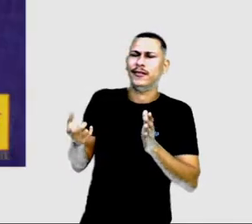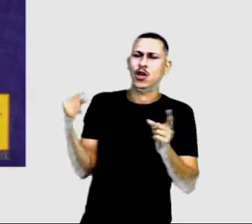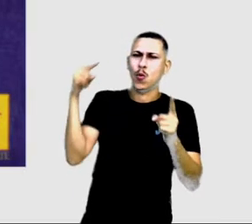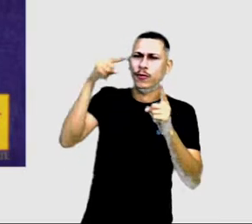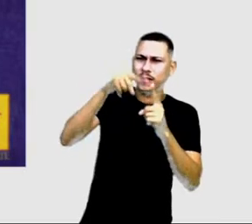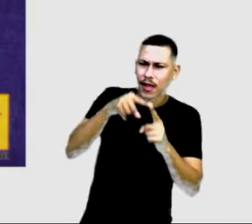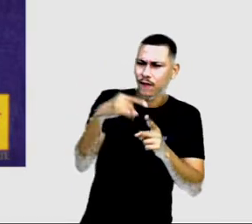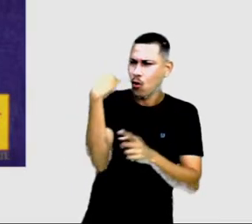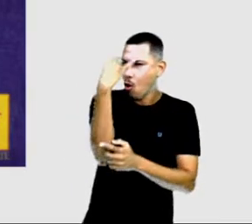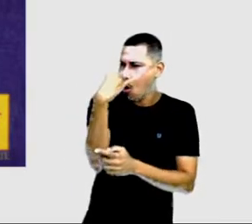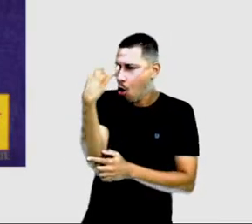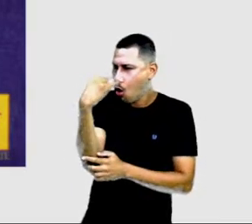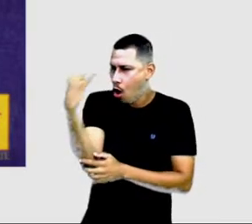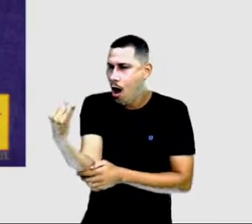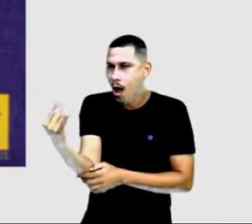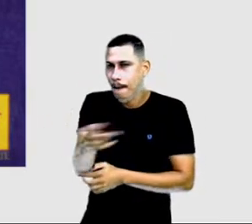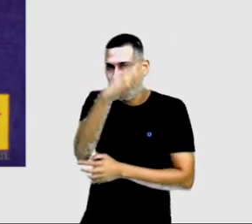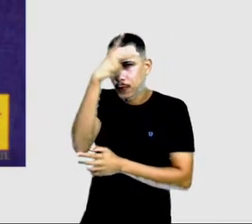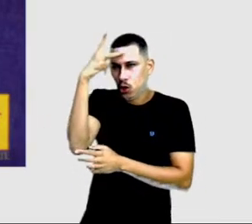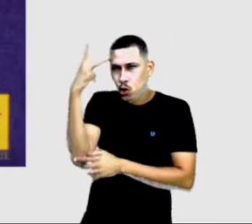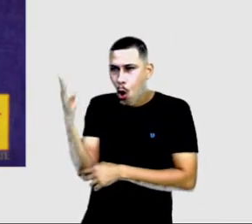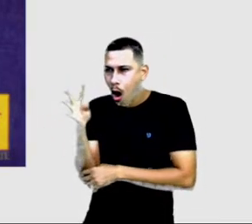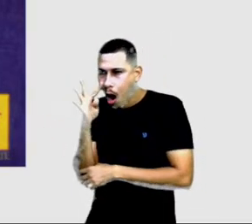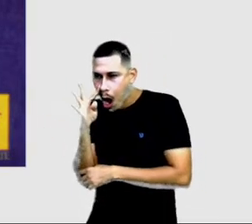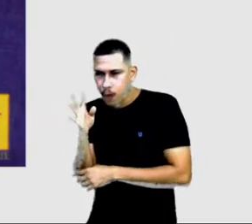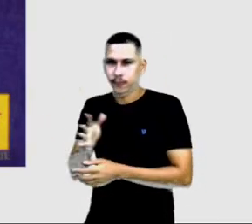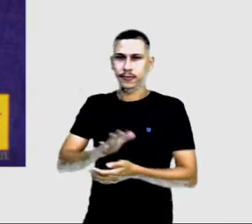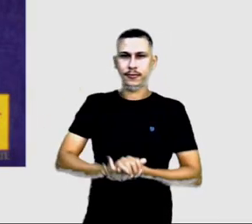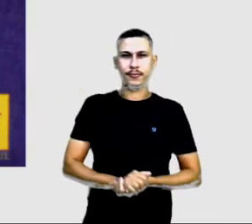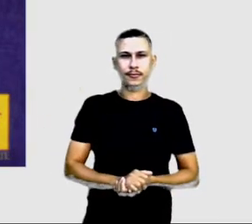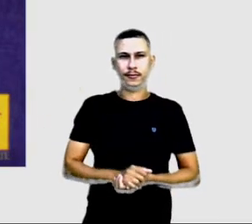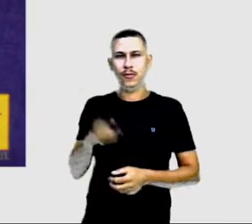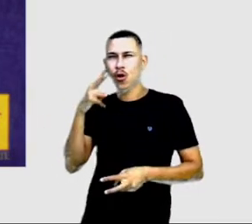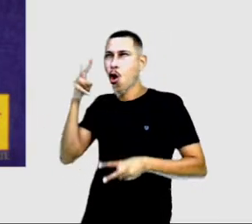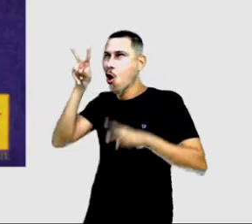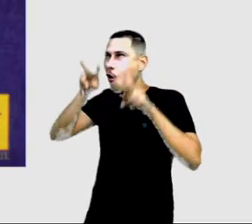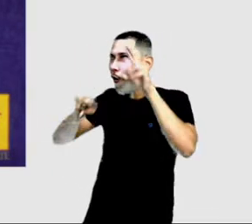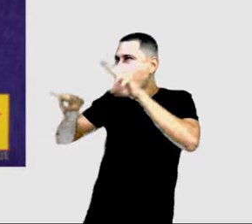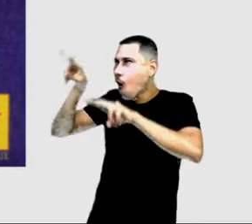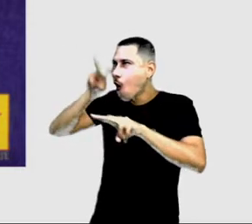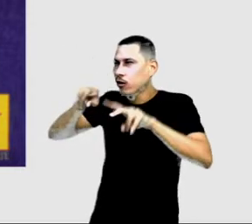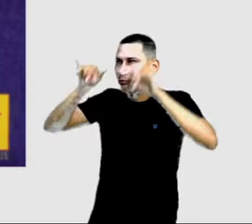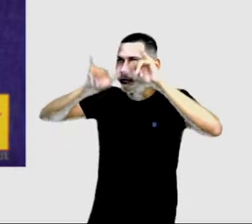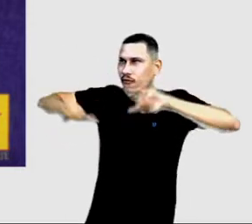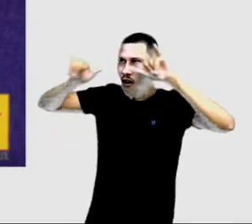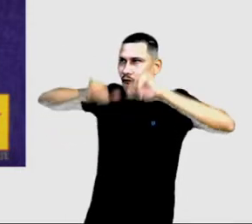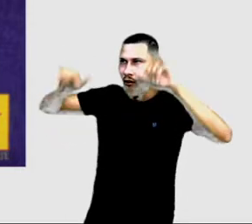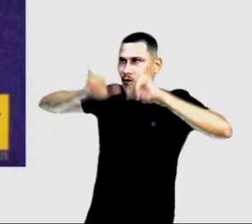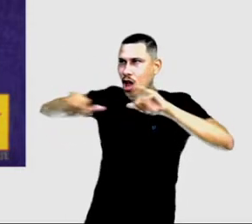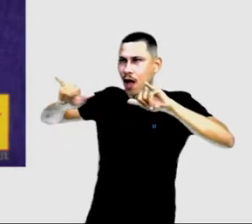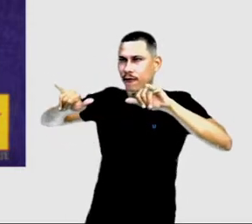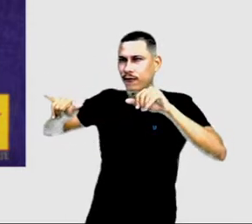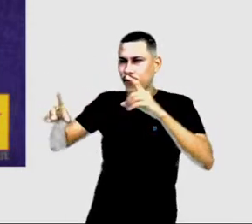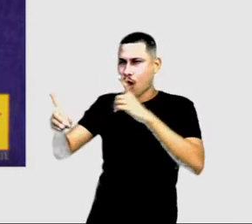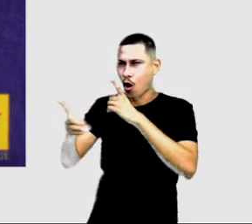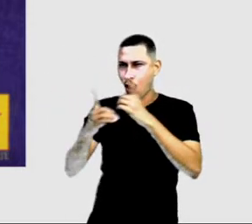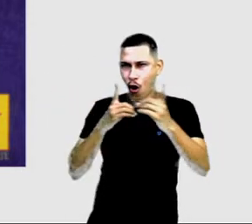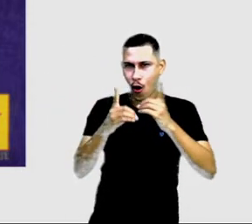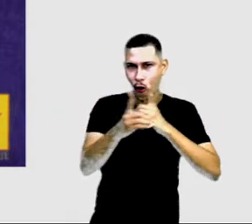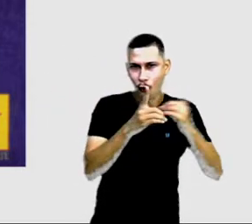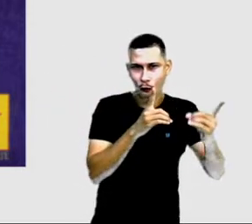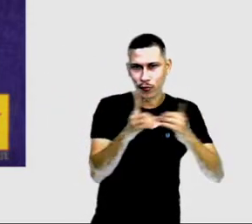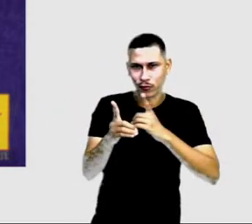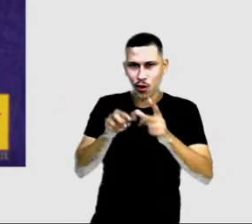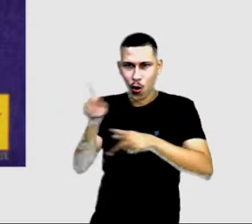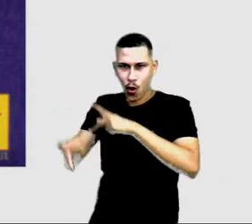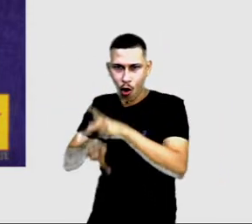da mensagem. Observa aí, ó, essa publicidade dialoga com o público-alvo.